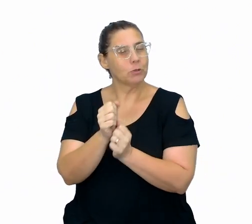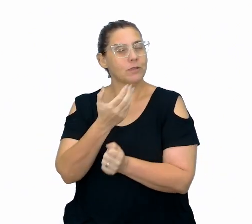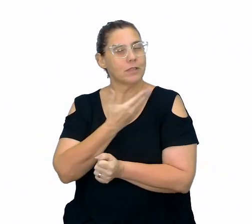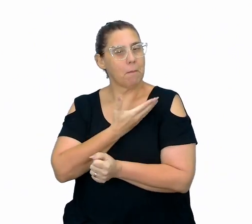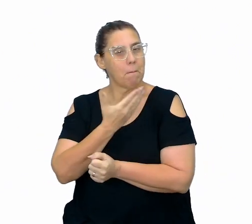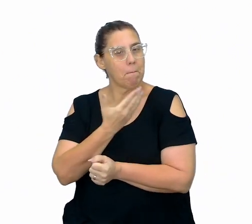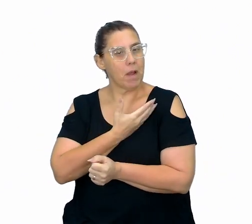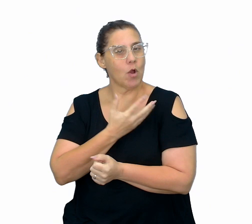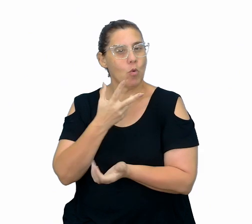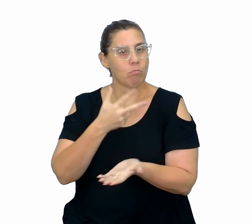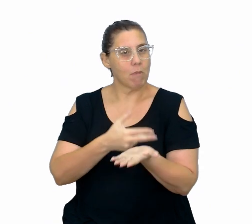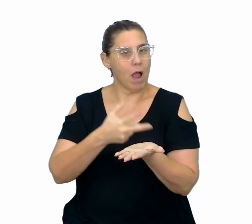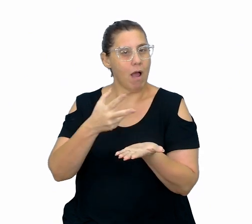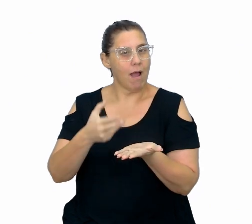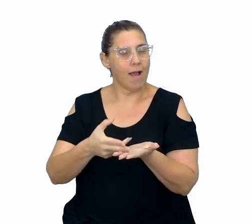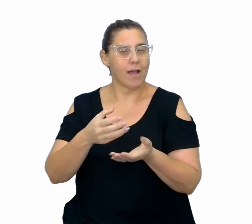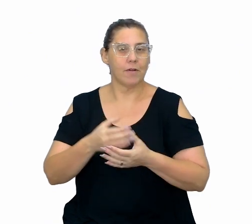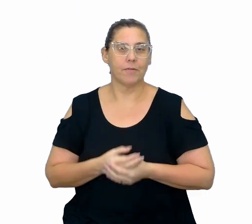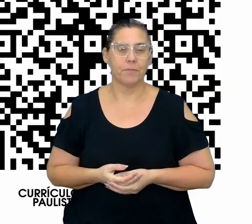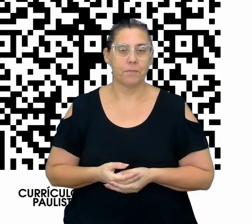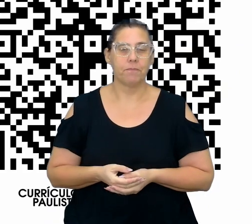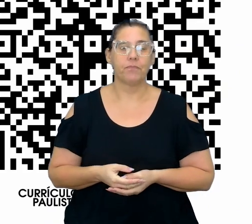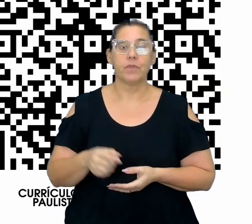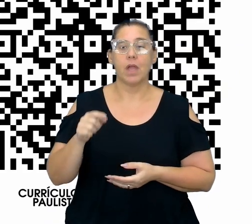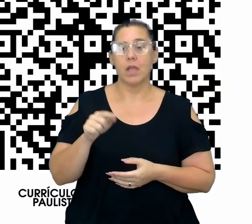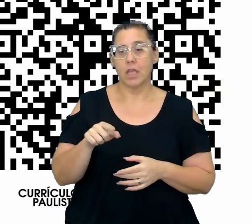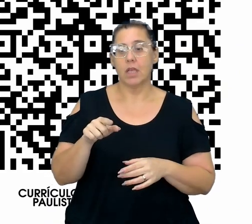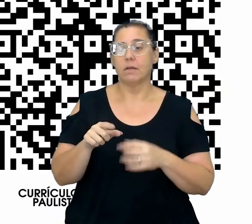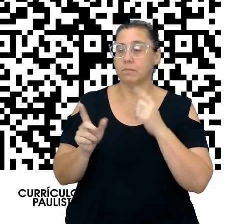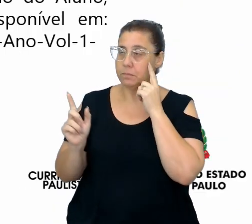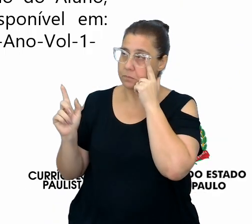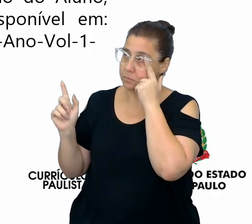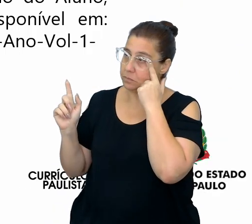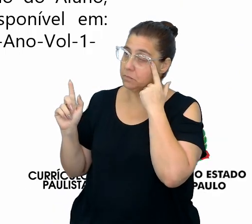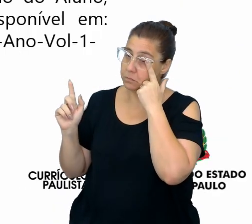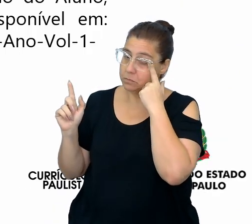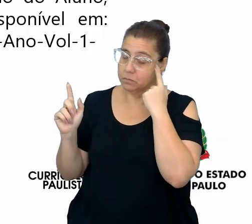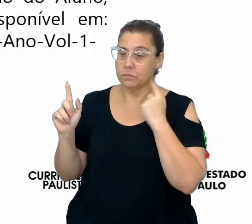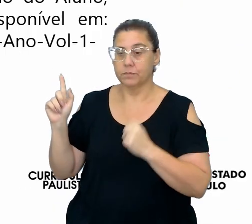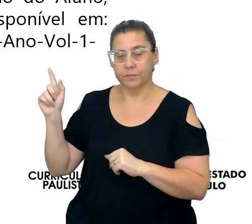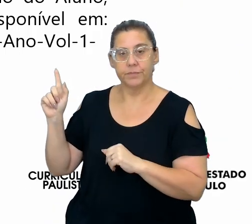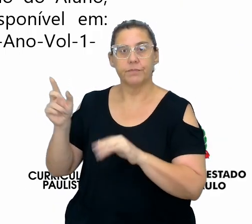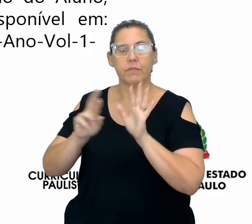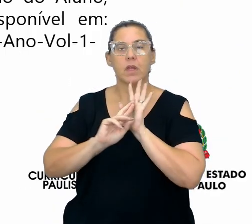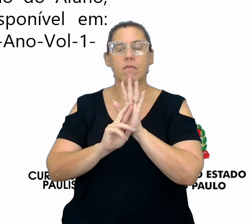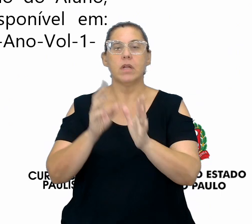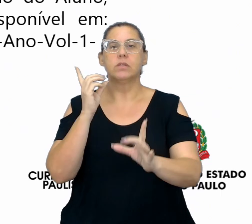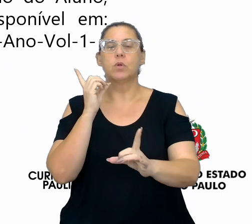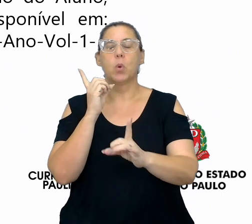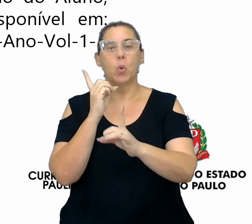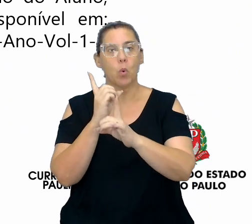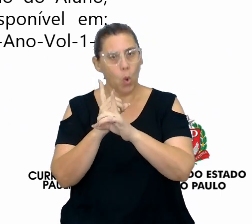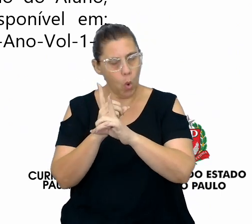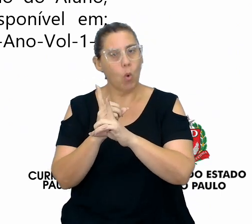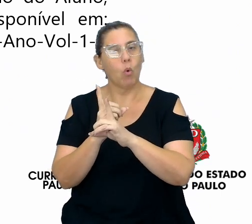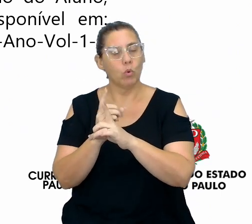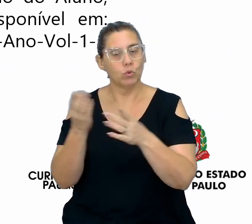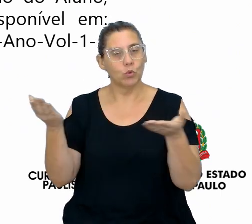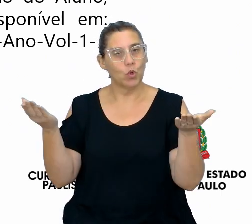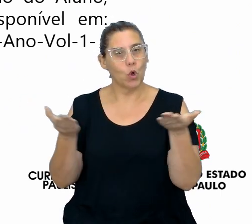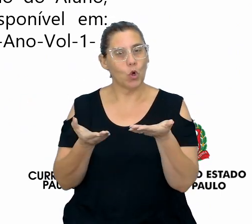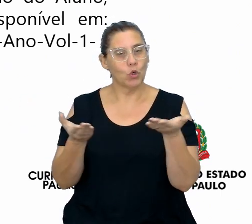pares. Aqui, professores, nós temos a referência desse encontro, né, dessa